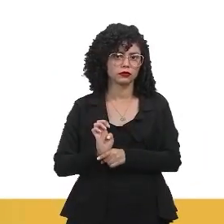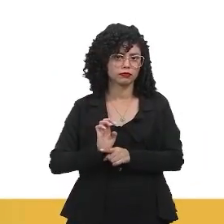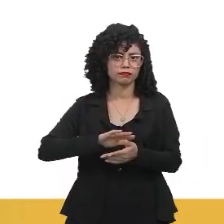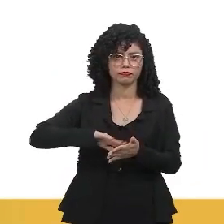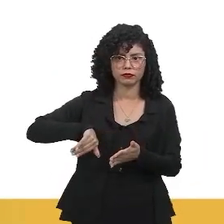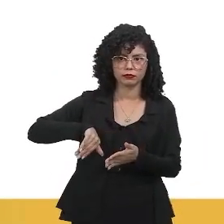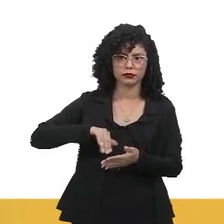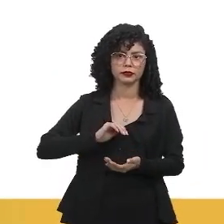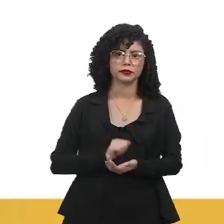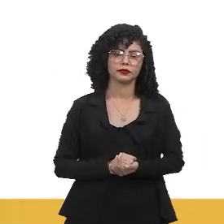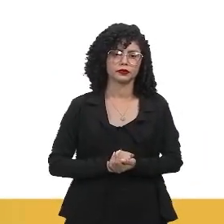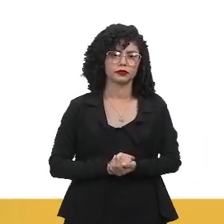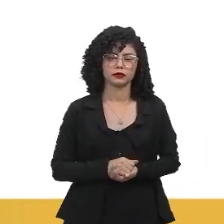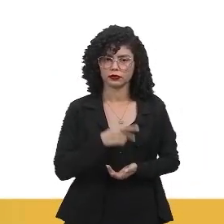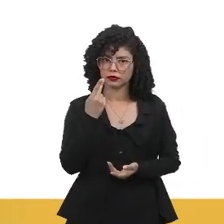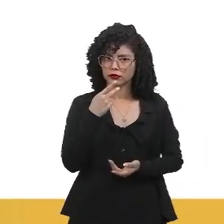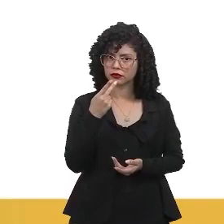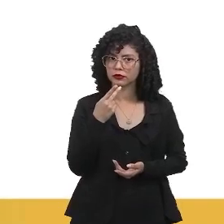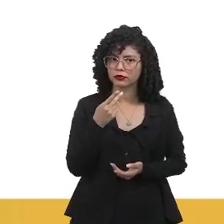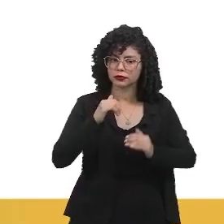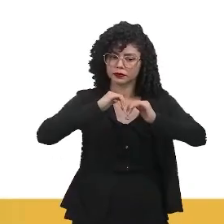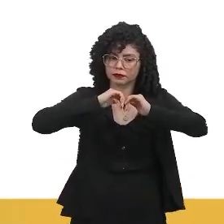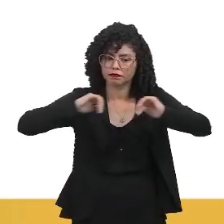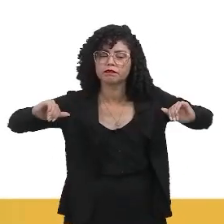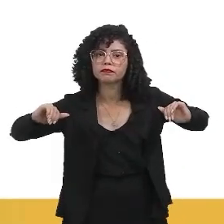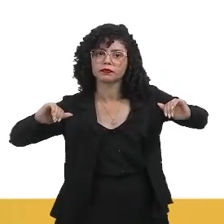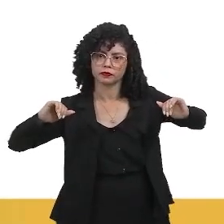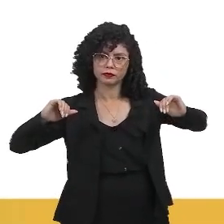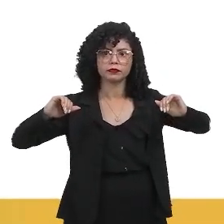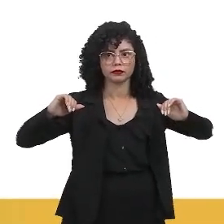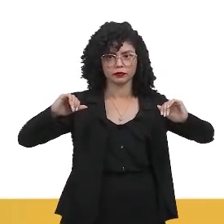E. No caso, lá fala que há uma separação